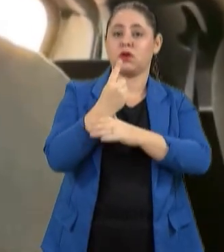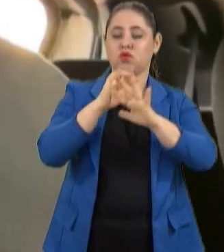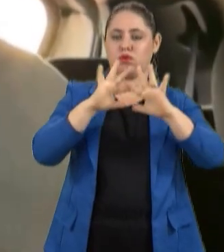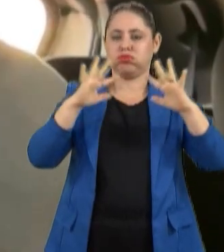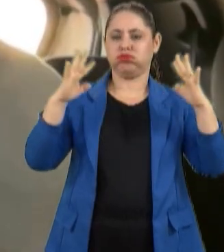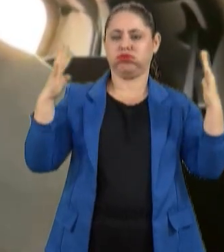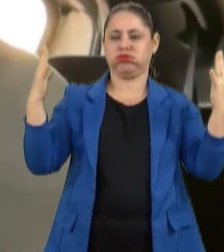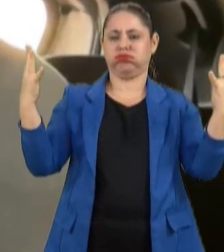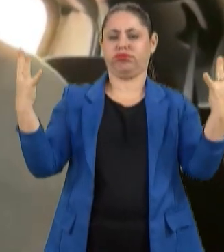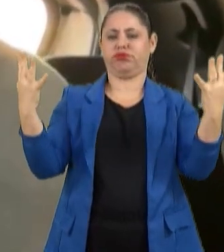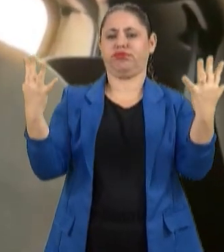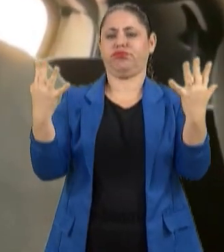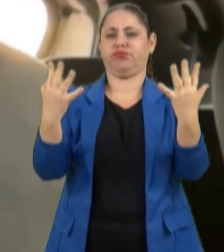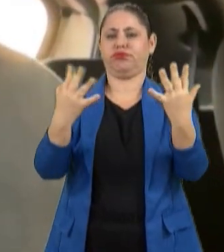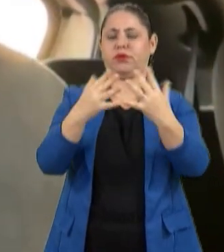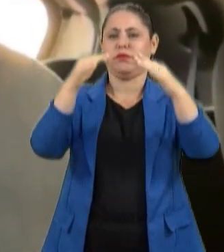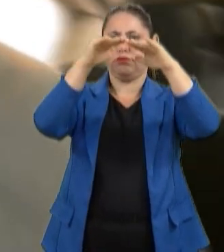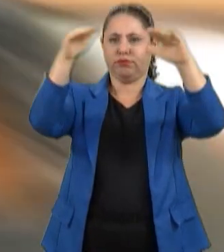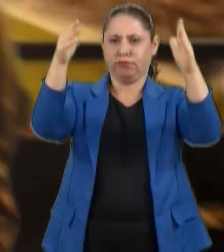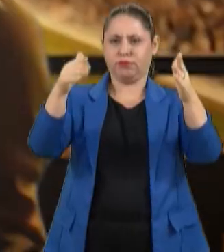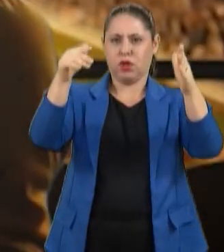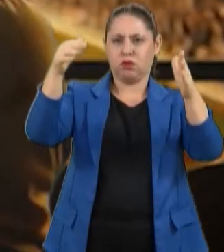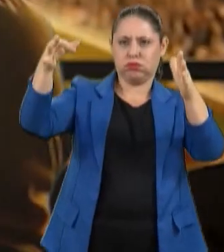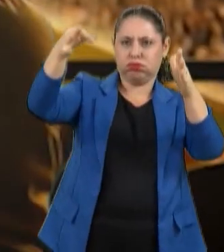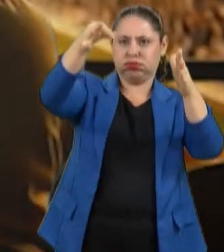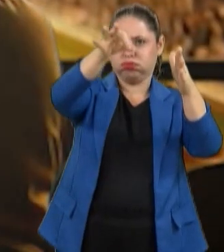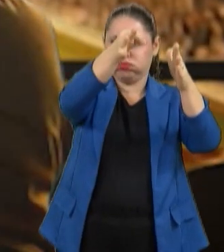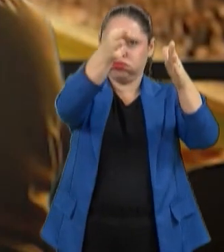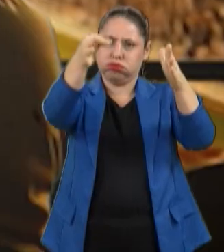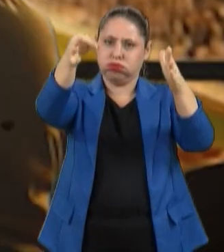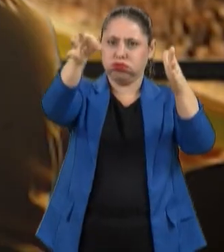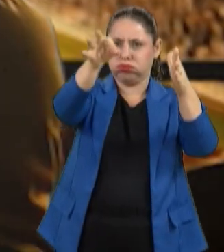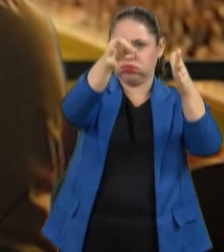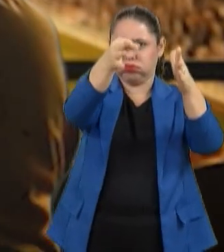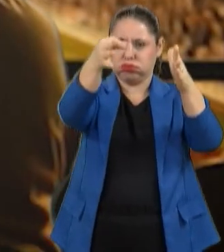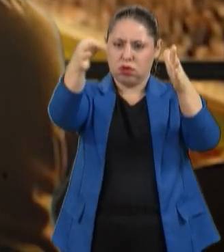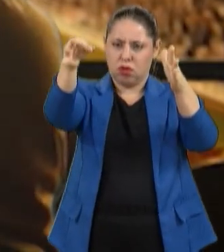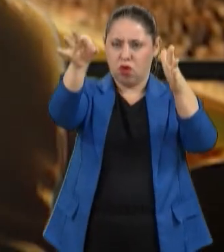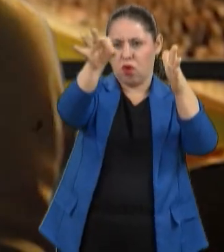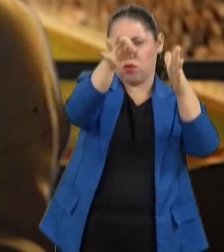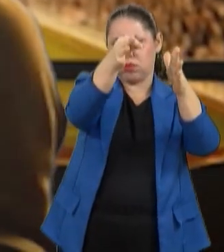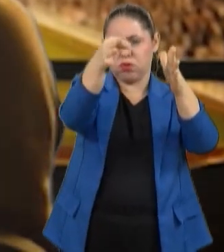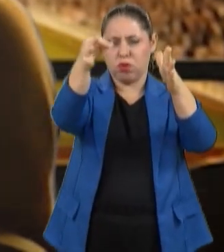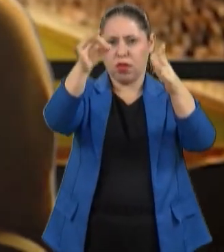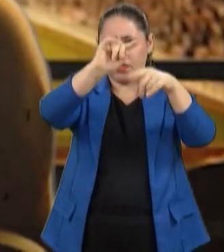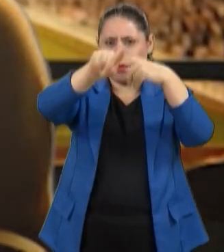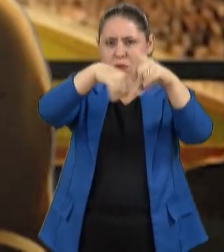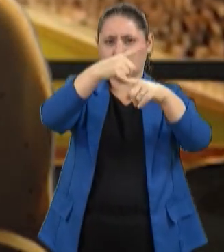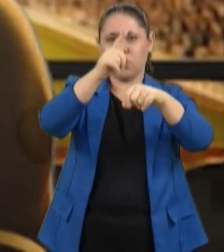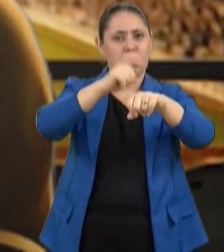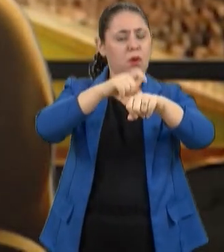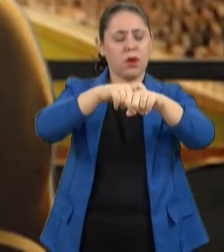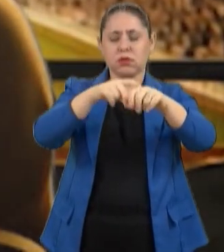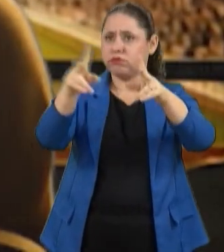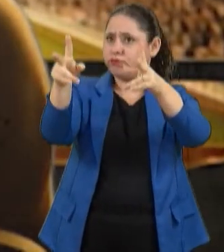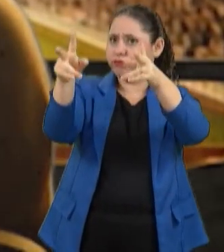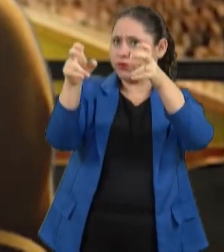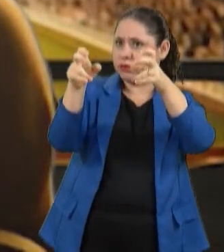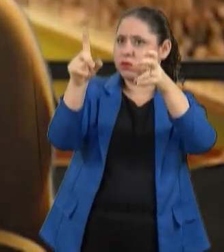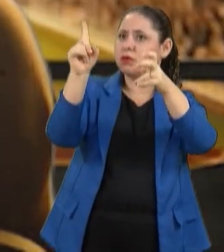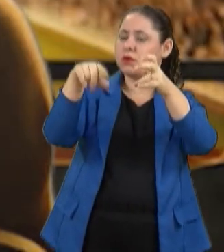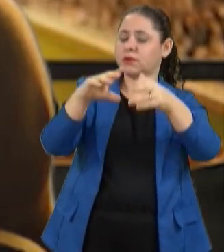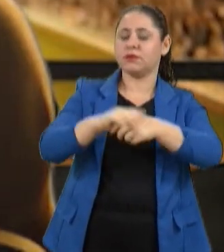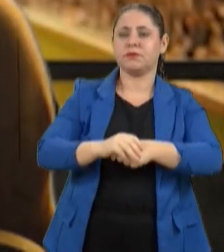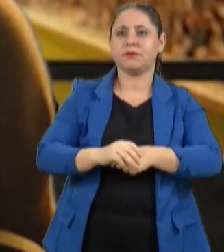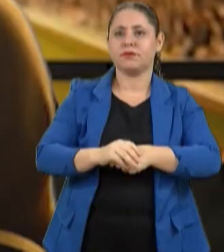cima da marquise da arquibancada coberta e ele ficou ali balançando para a direita, para a esquerda, e foi no momento que eu